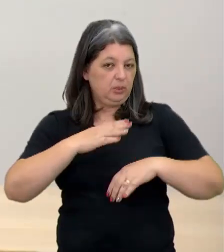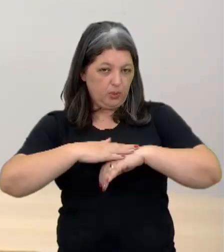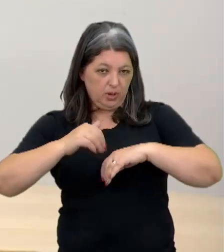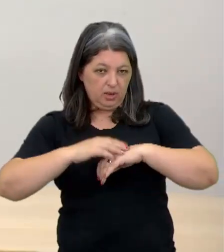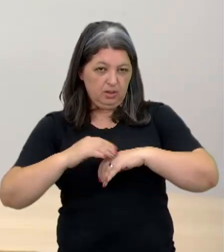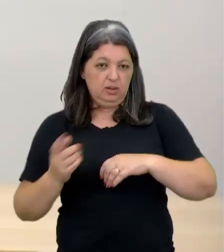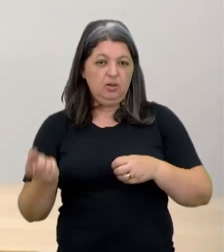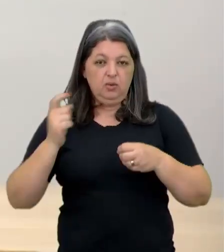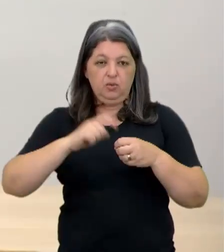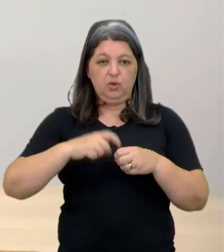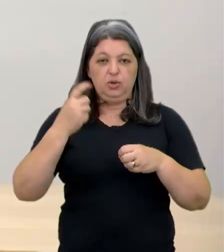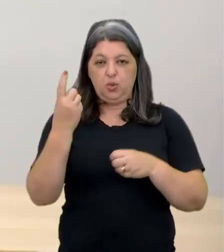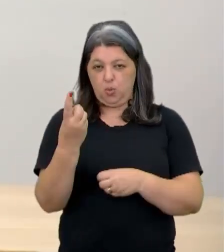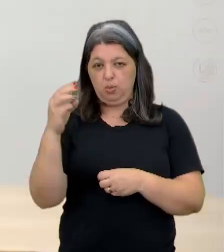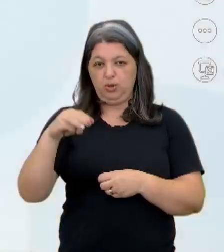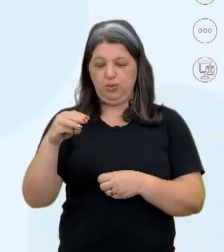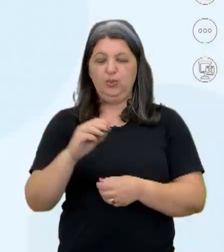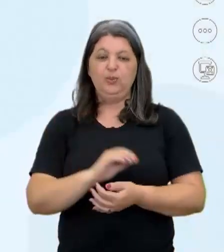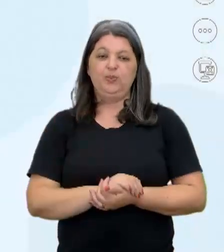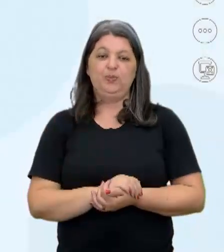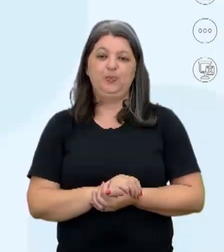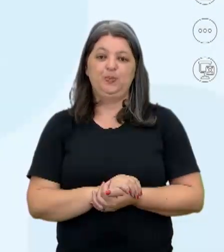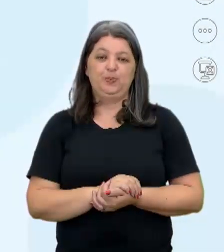A gente volta em 1 minutinho.